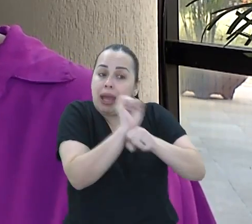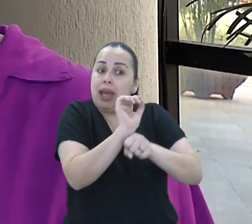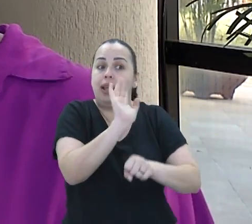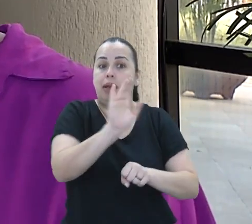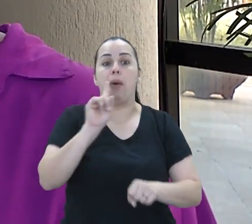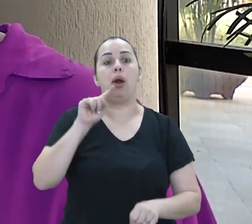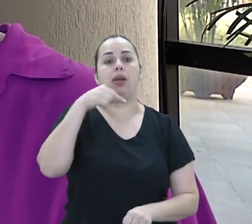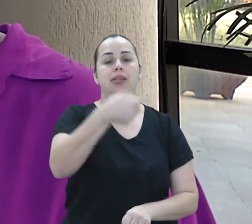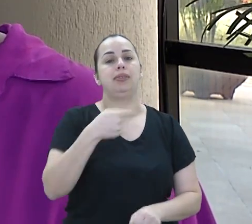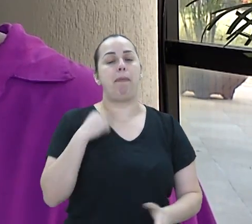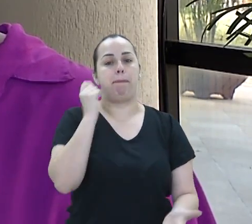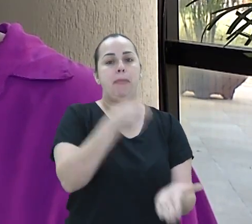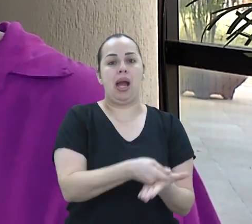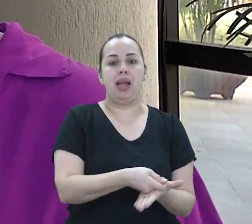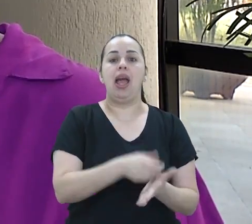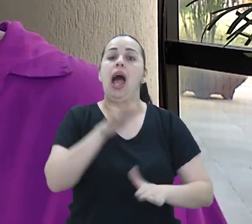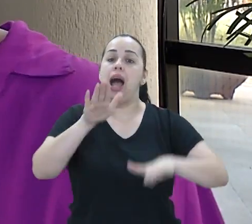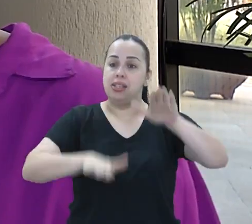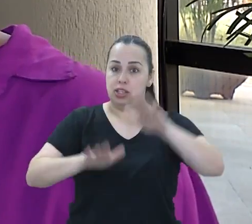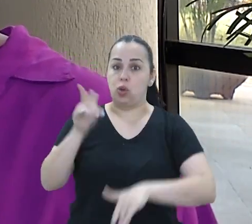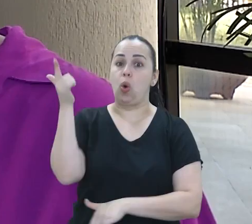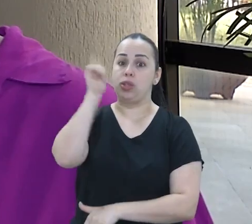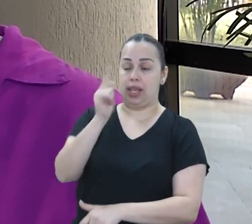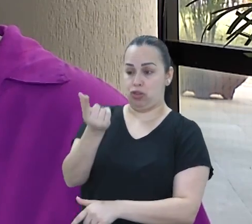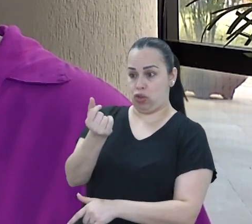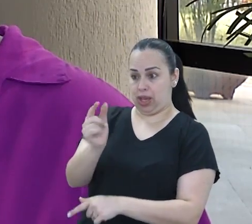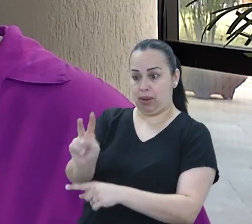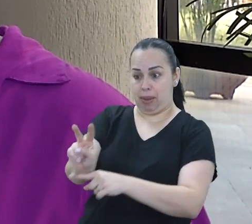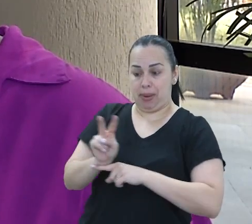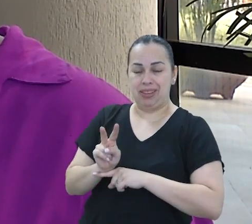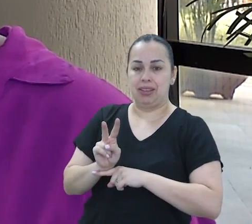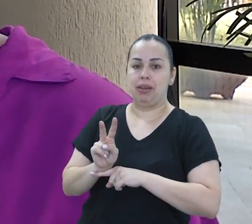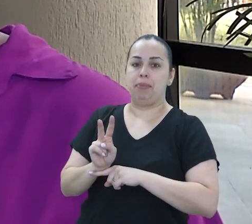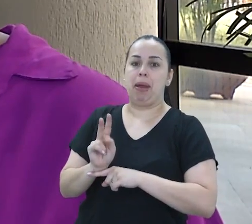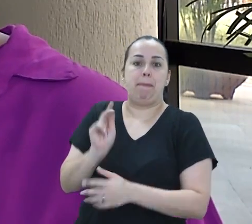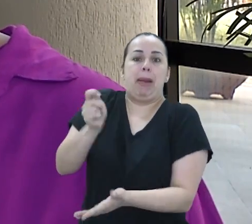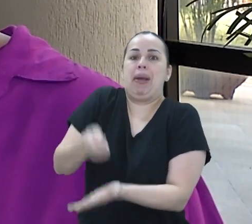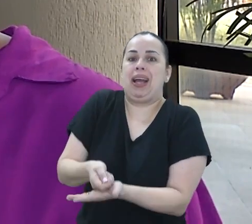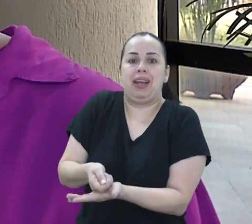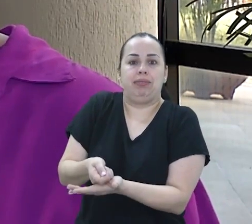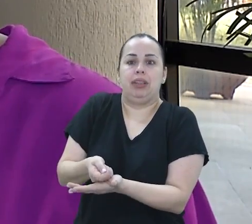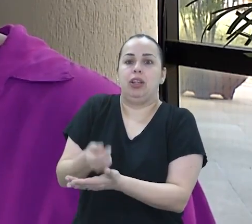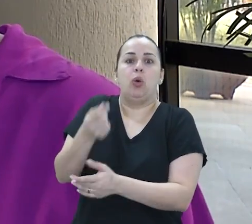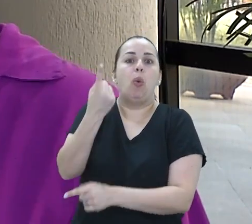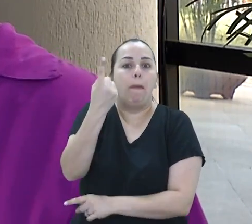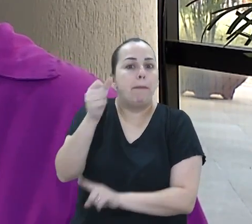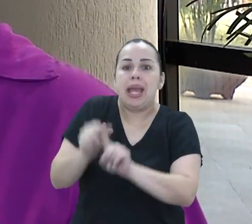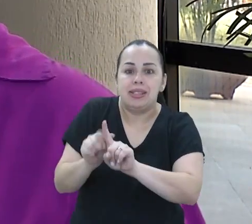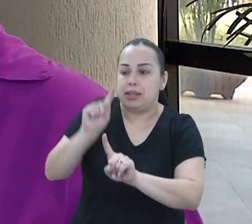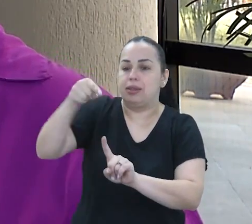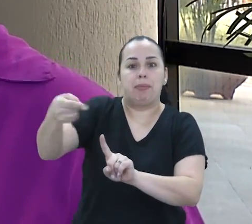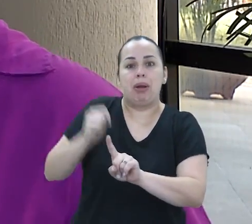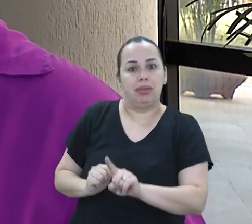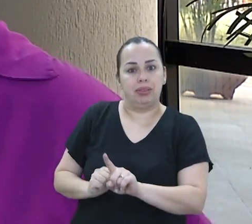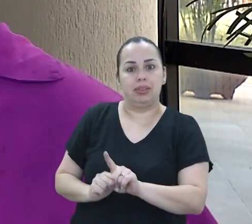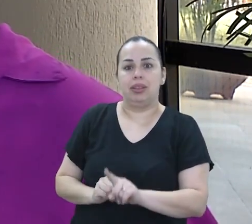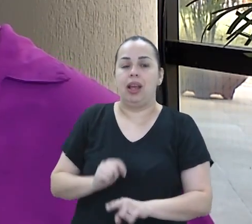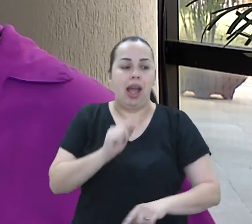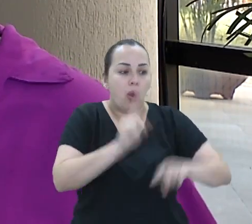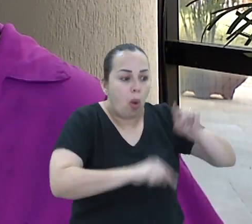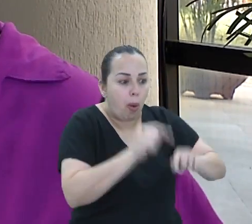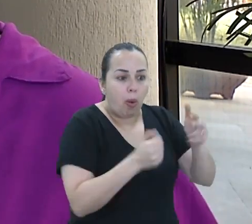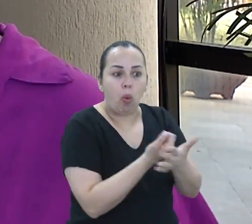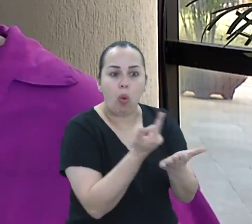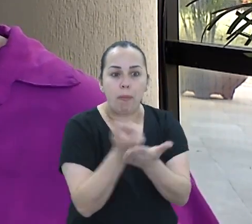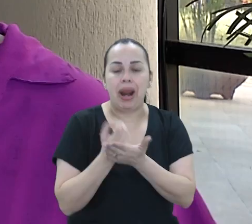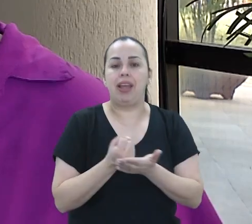isso é extremamente importante. Então, muitas vezes elas conseguem linhas de crédito, mas para começar a pagar daqui 30, 60 dias, não dá tempo